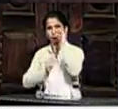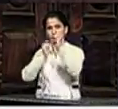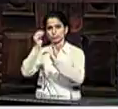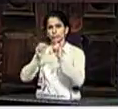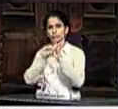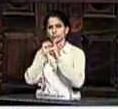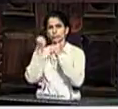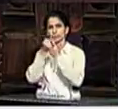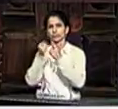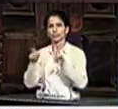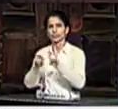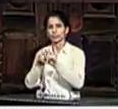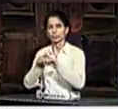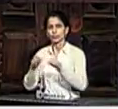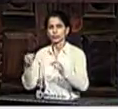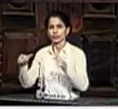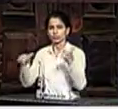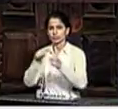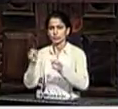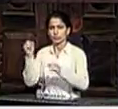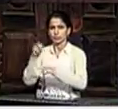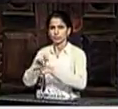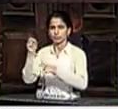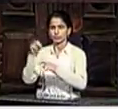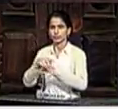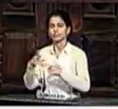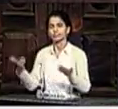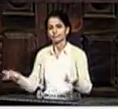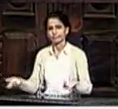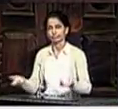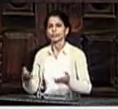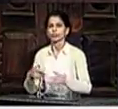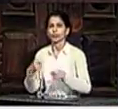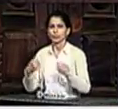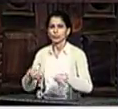social e garantisse o emprego das pessoas. É para isso que nós temos que continuar lutando.